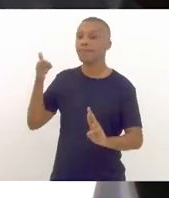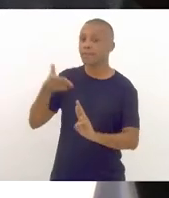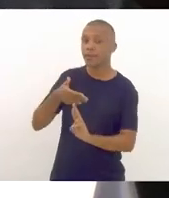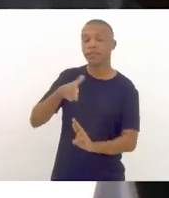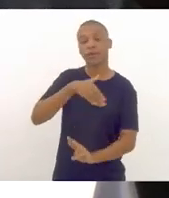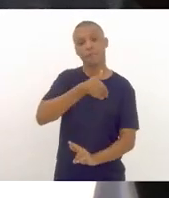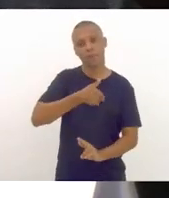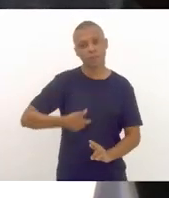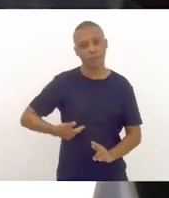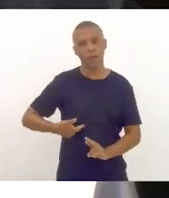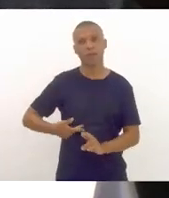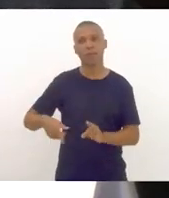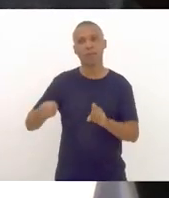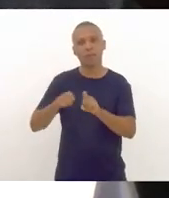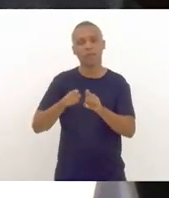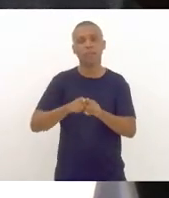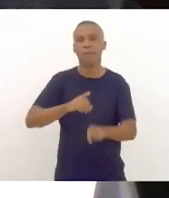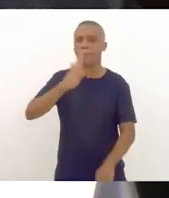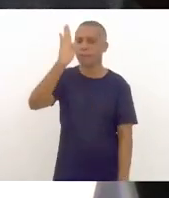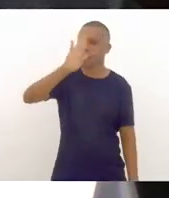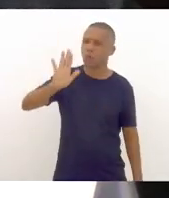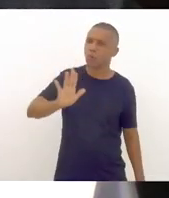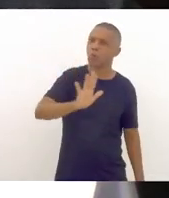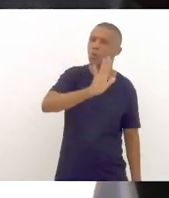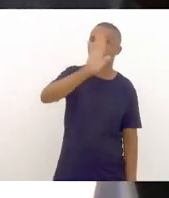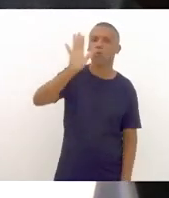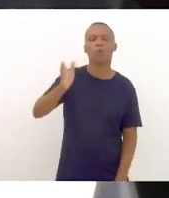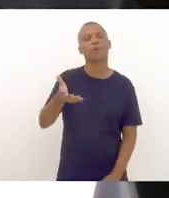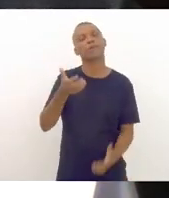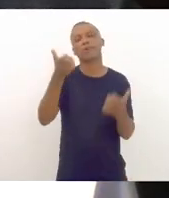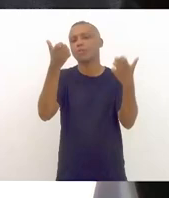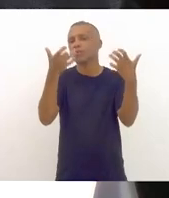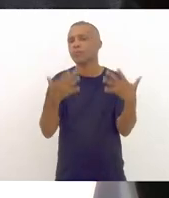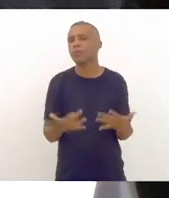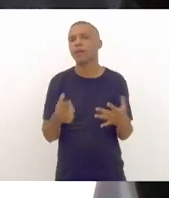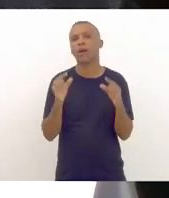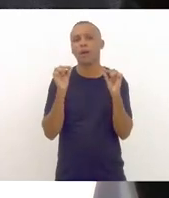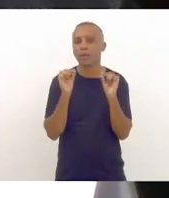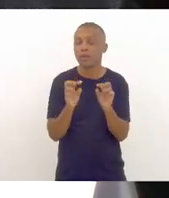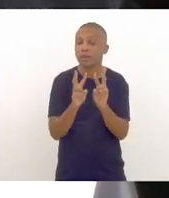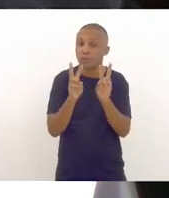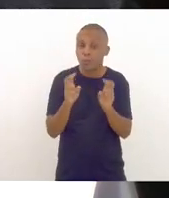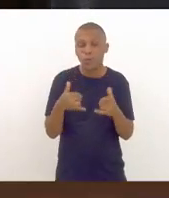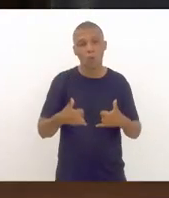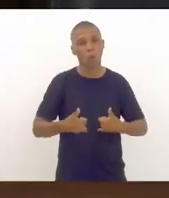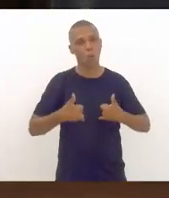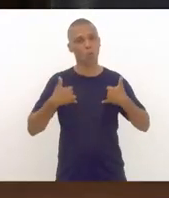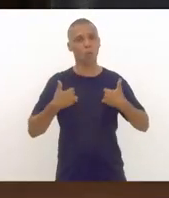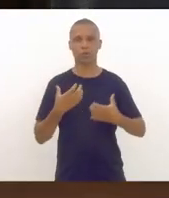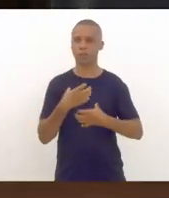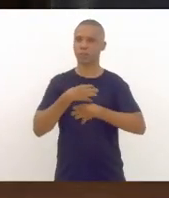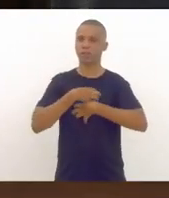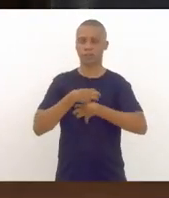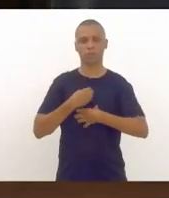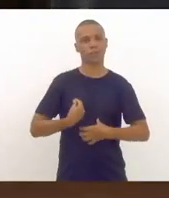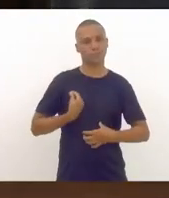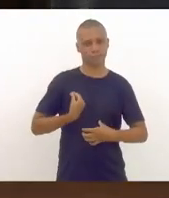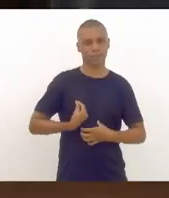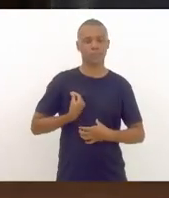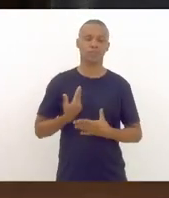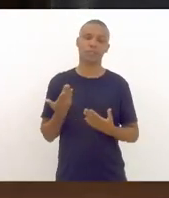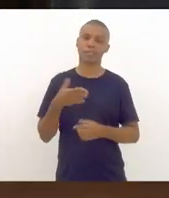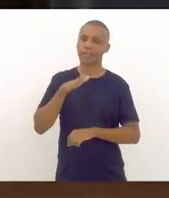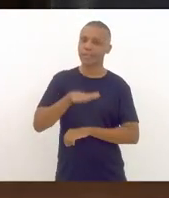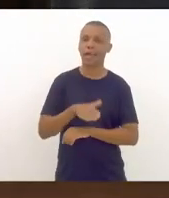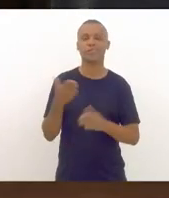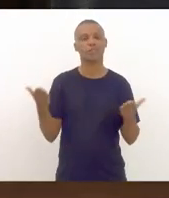estado e para essa nação. E eu queria dizer e relatar o orgulho que eu tenho de estar aqui nessa tarde